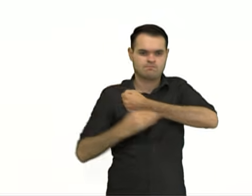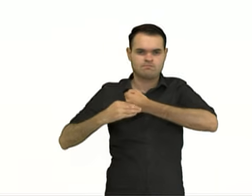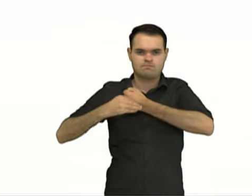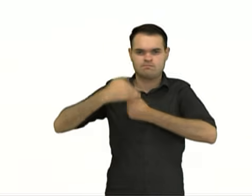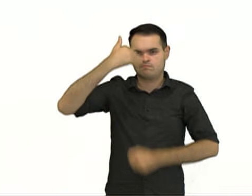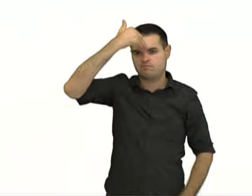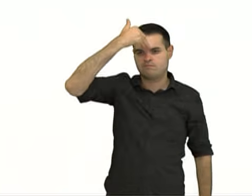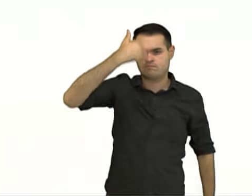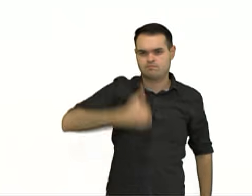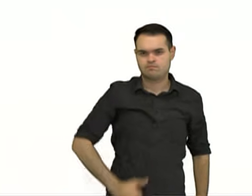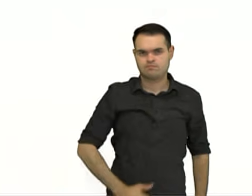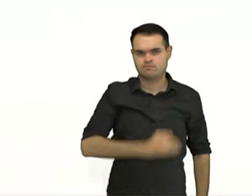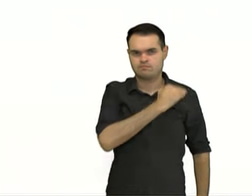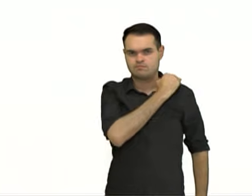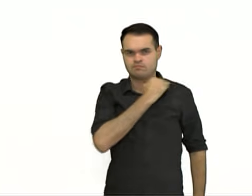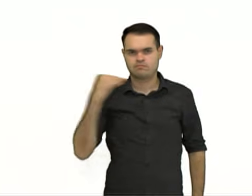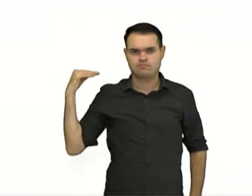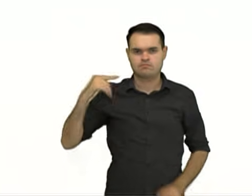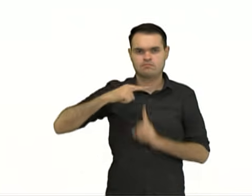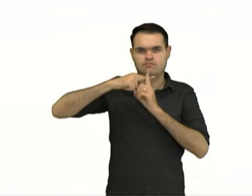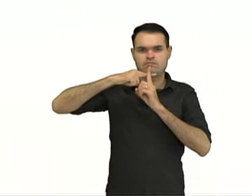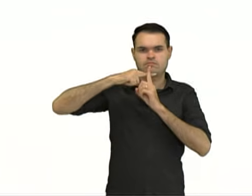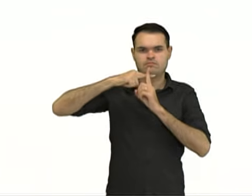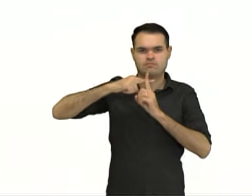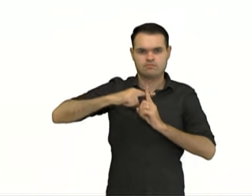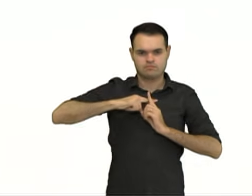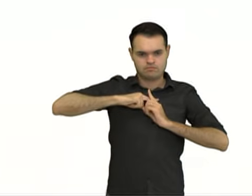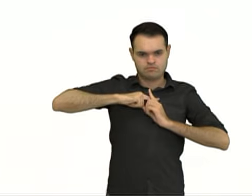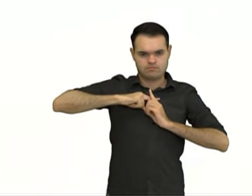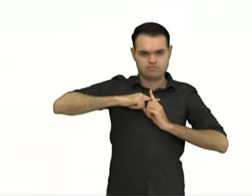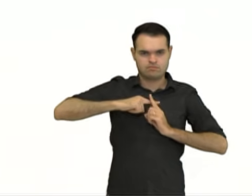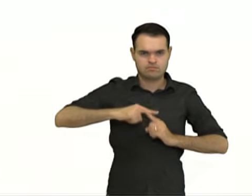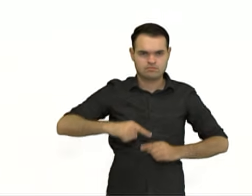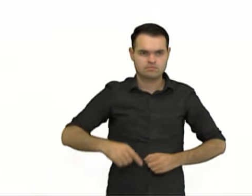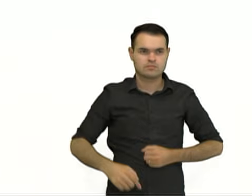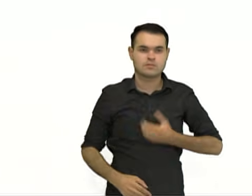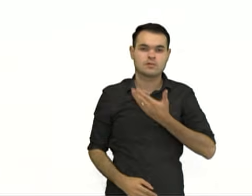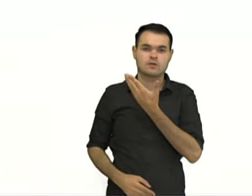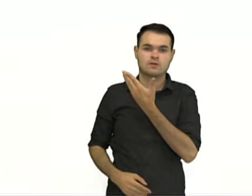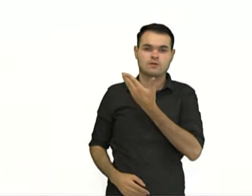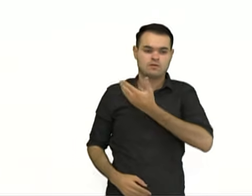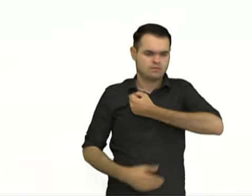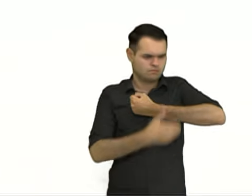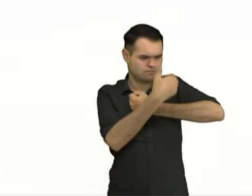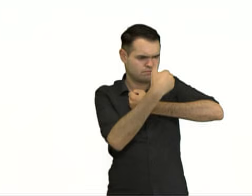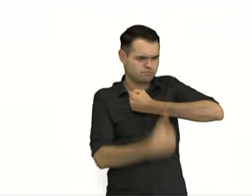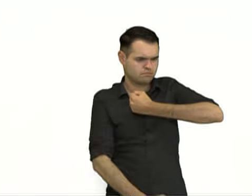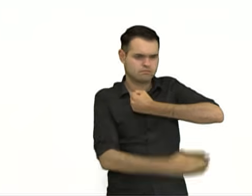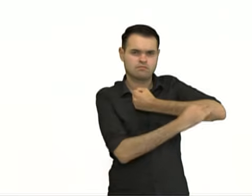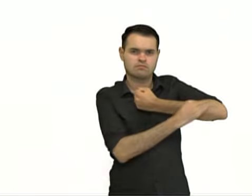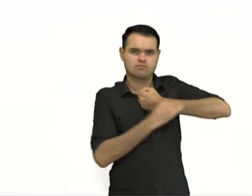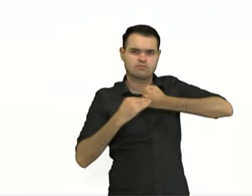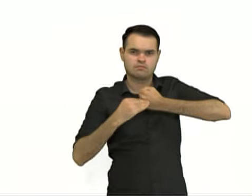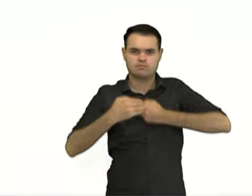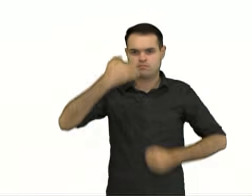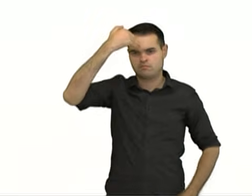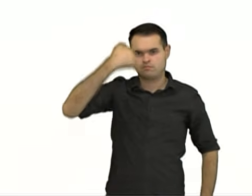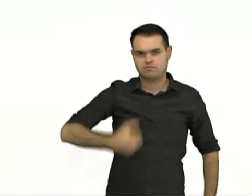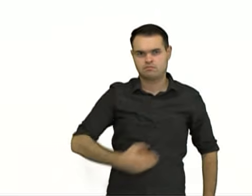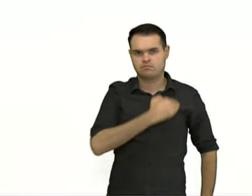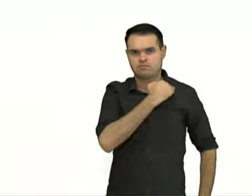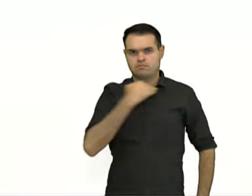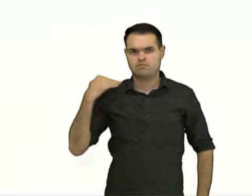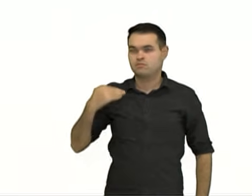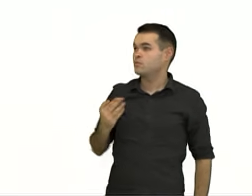esse motivo eles bordavam uma cruz nas suas roupas. Então eu trago essa representação aqui, para vocês, dessa